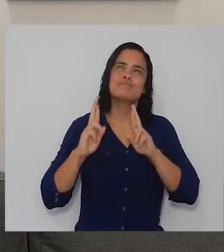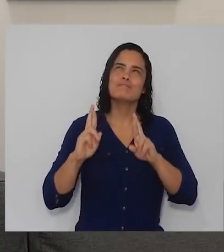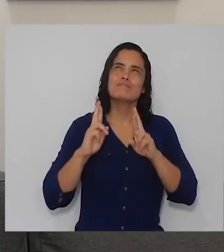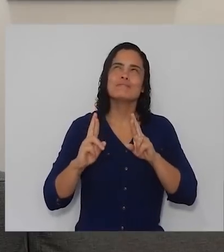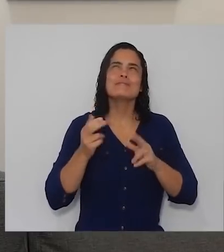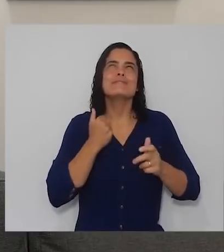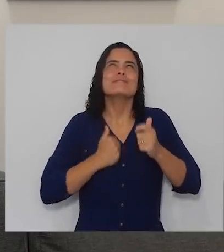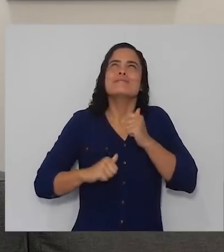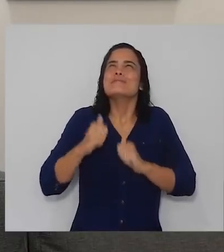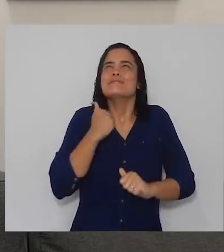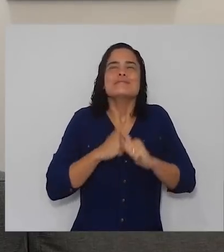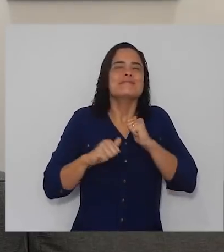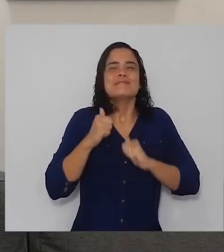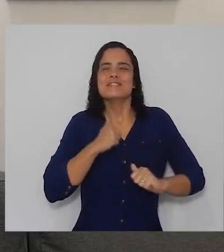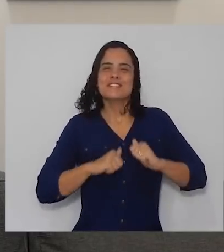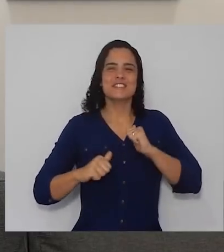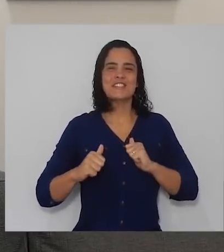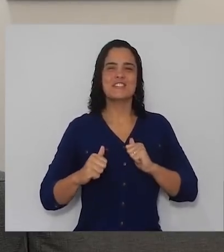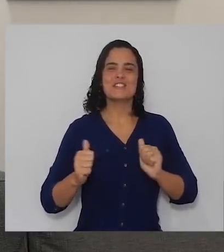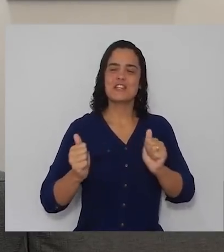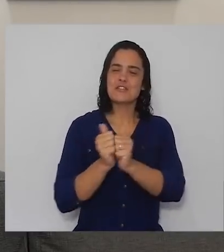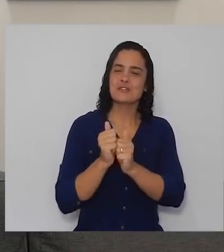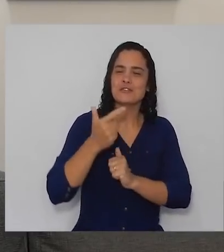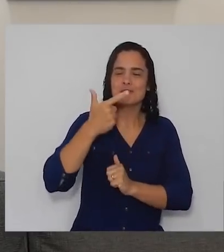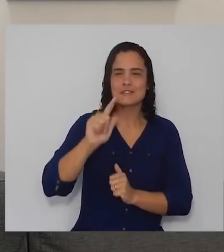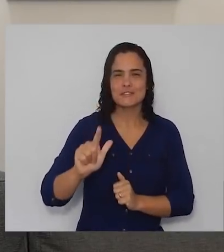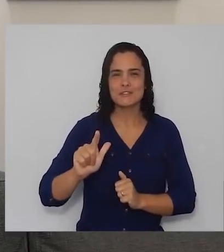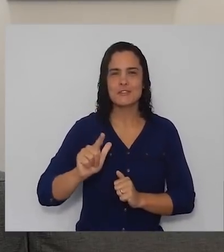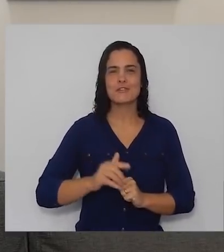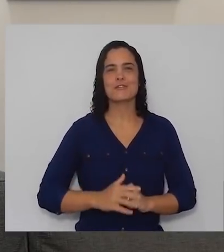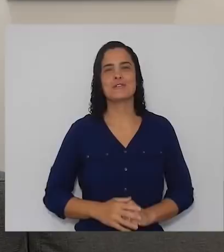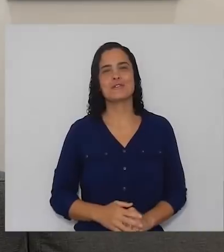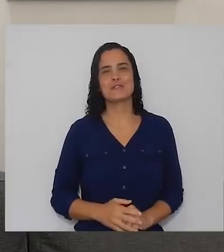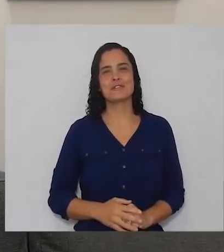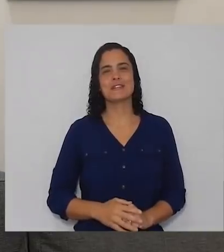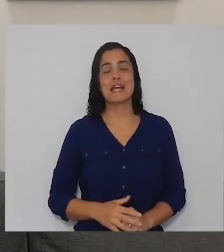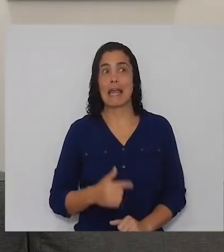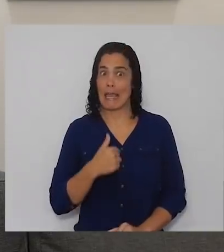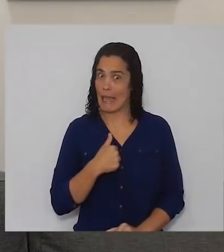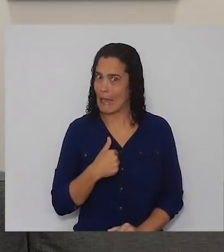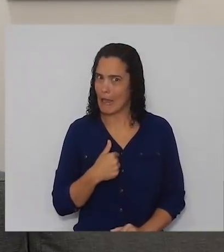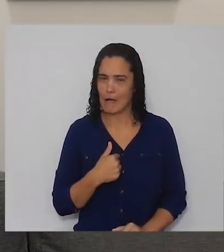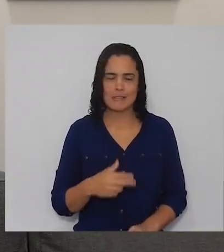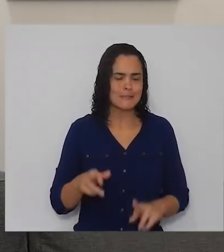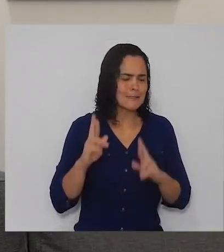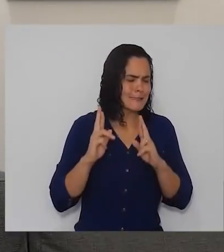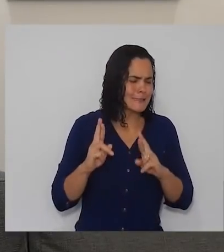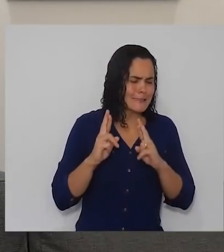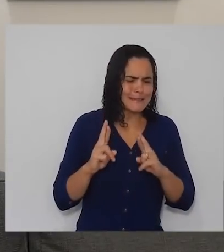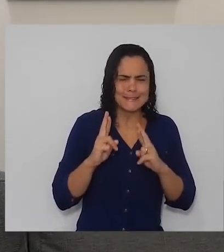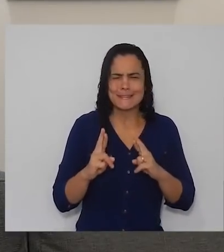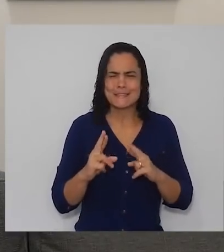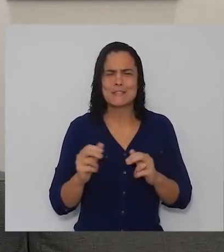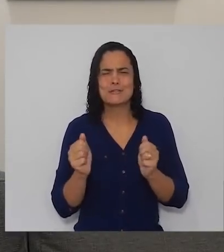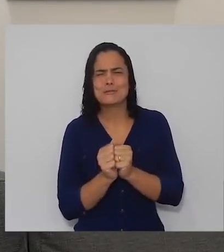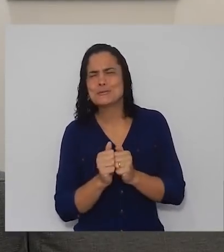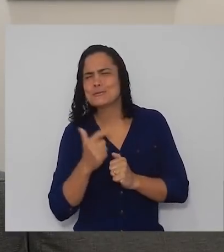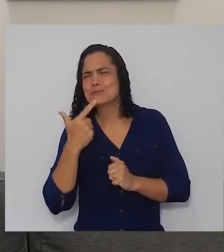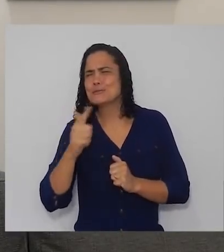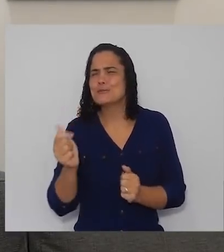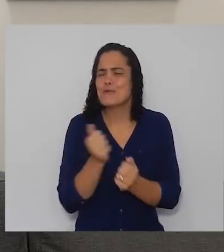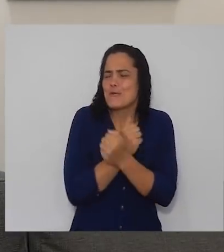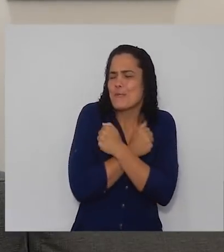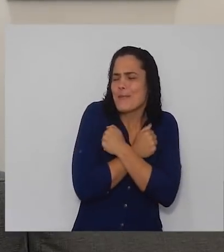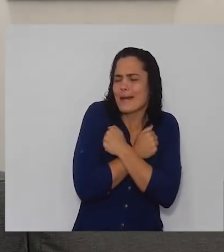espera nervosa, ansiosa, para que a gente esteja junto novamente. Sim, eu pelo menos não vejo a hora de estarmos juntos, de